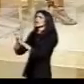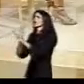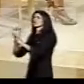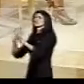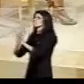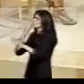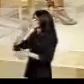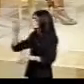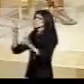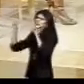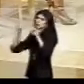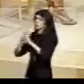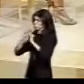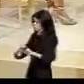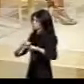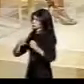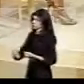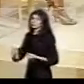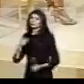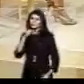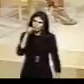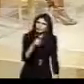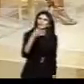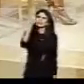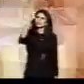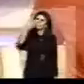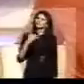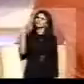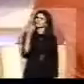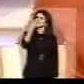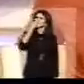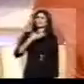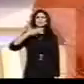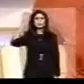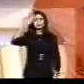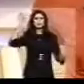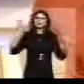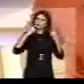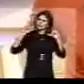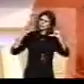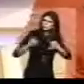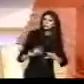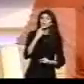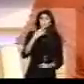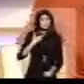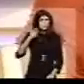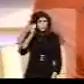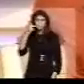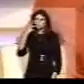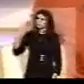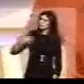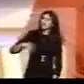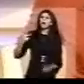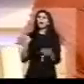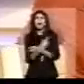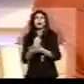a Pois pessoa é. esteja, porque assim, que bom que recupera, Pois né? é. Isso é uma coisa boa, saber que apesar disso, dá para parar, recuperar. Eu soube até, me